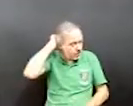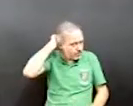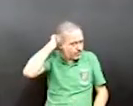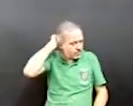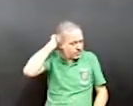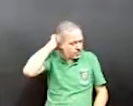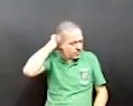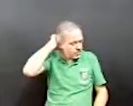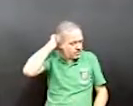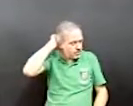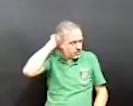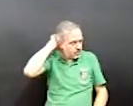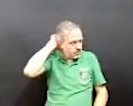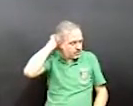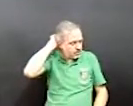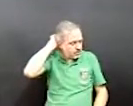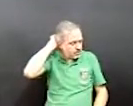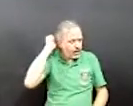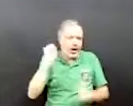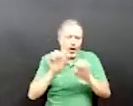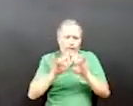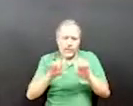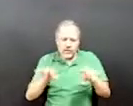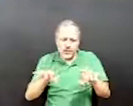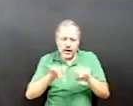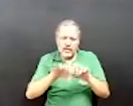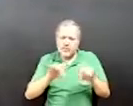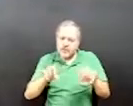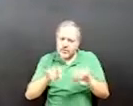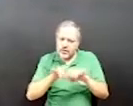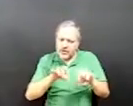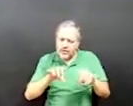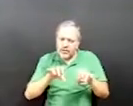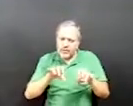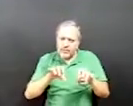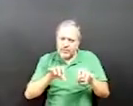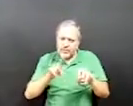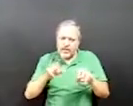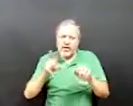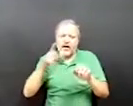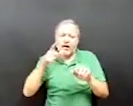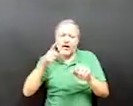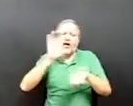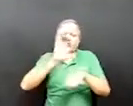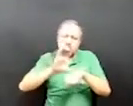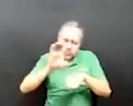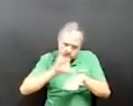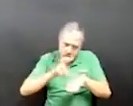para administração de empresa, para processamento de dados e administração de empresas. Então eu cursava as duas faculdades